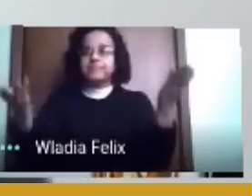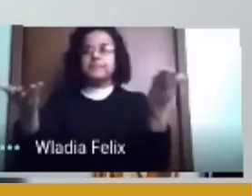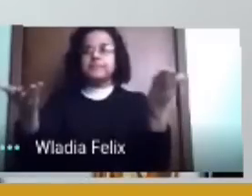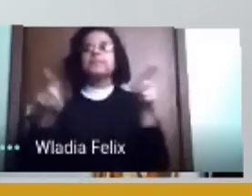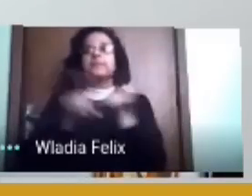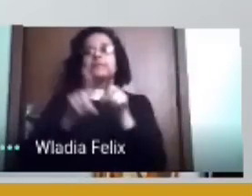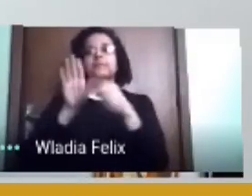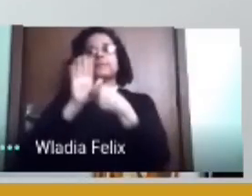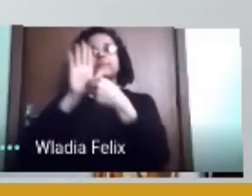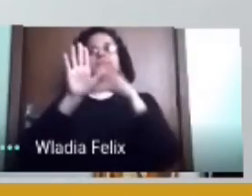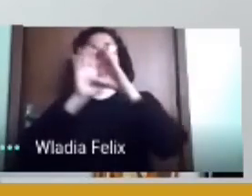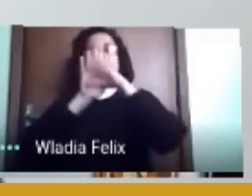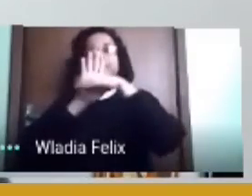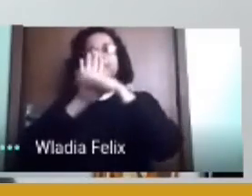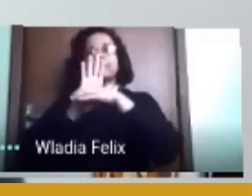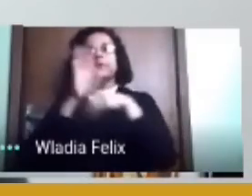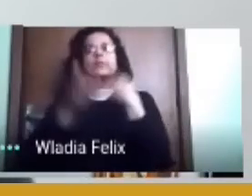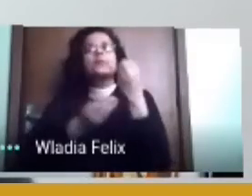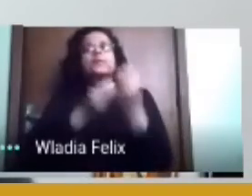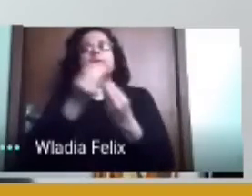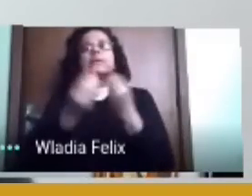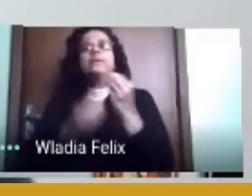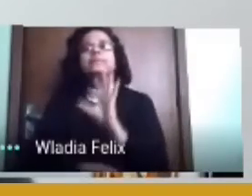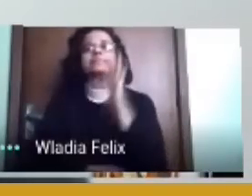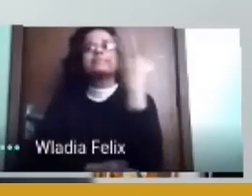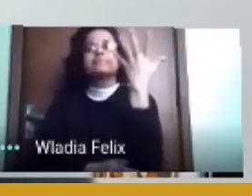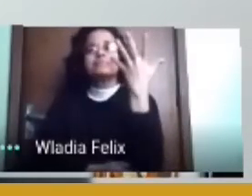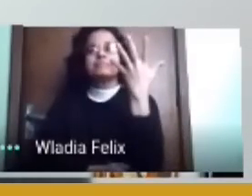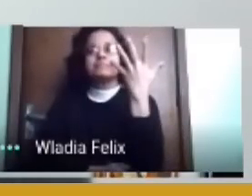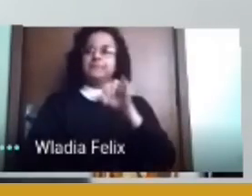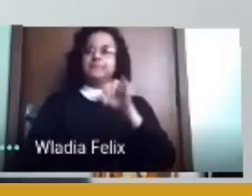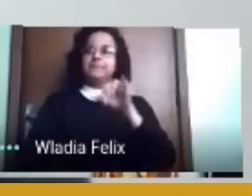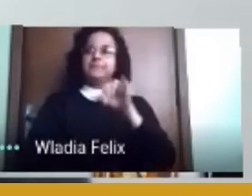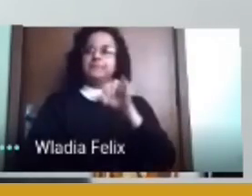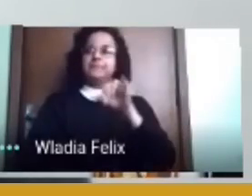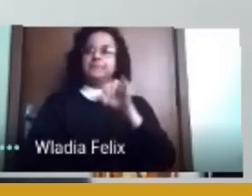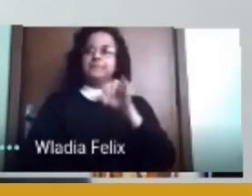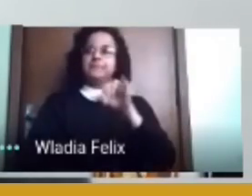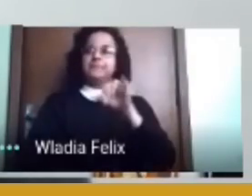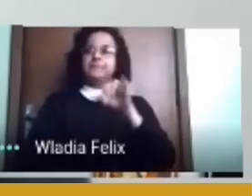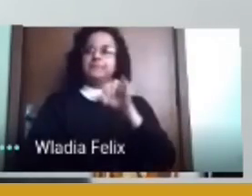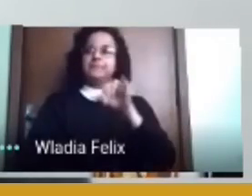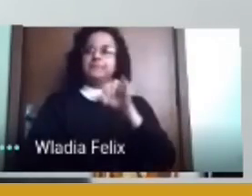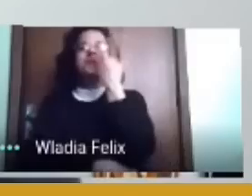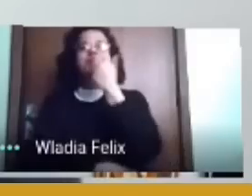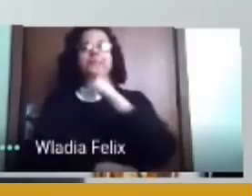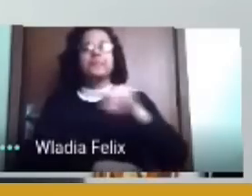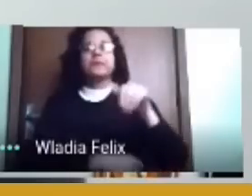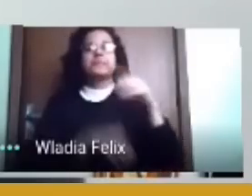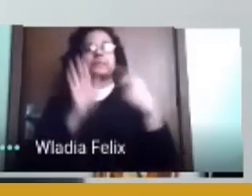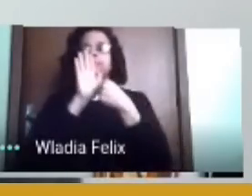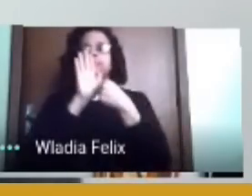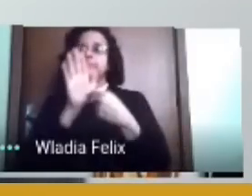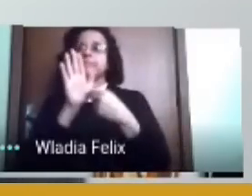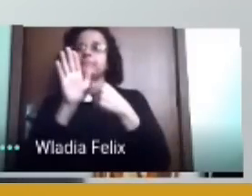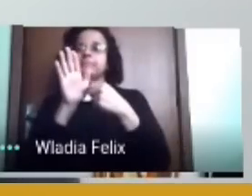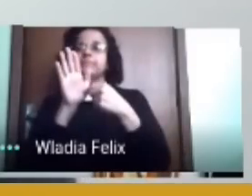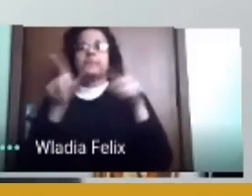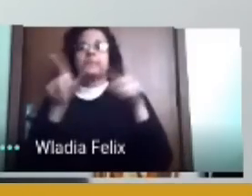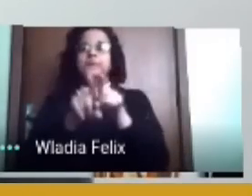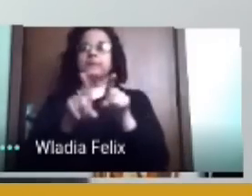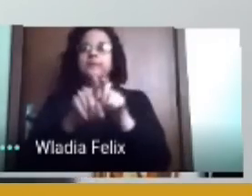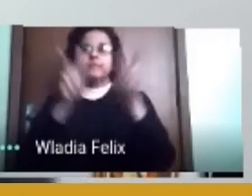prática violenta contra as crianças e os adolescentes. Então, eu trouxe como título dessa conversa, Violência Sexual contra